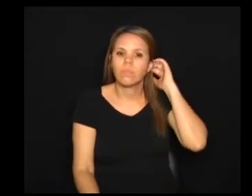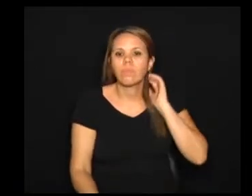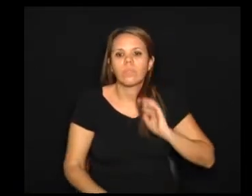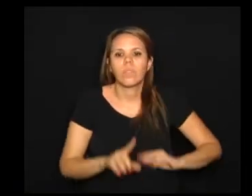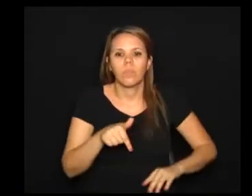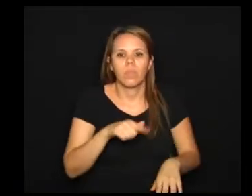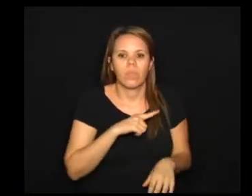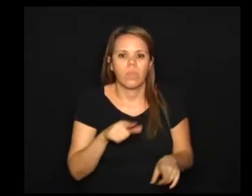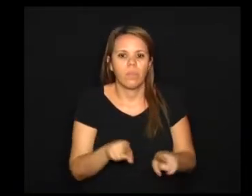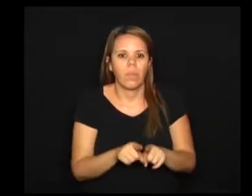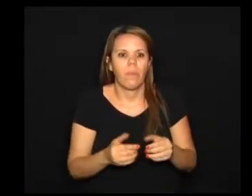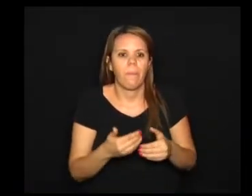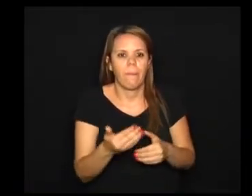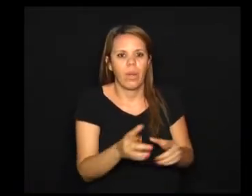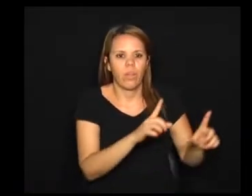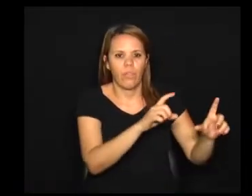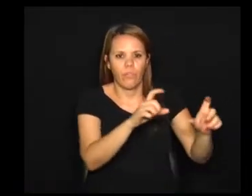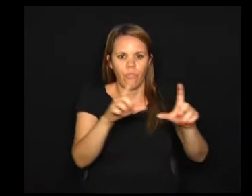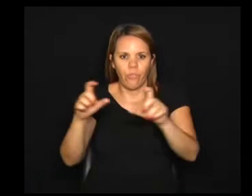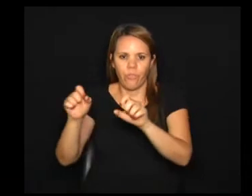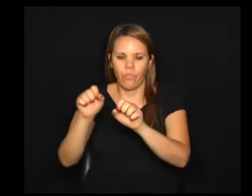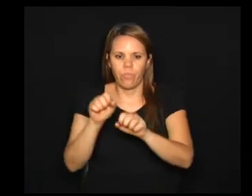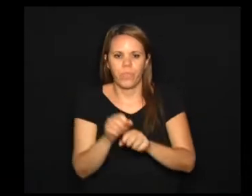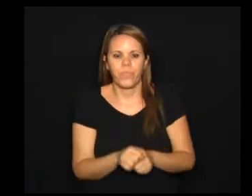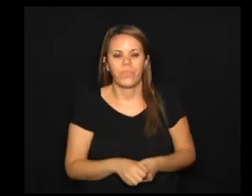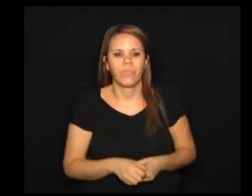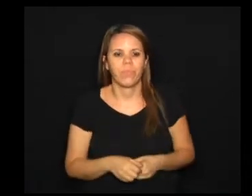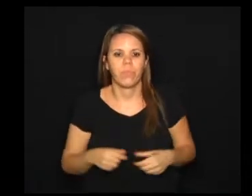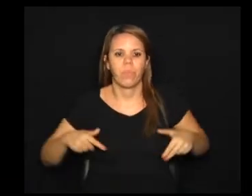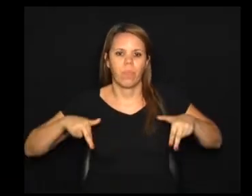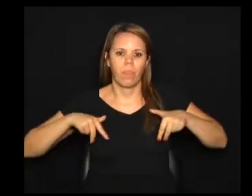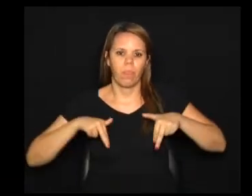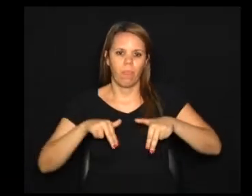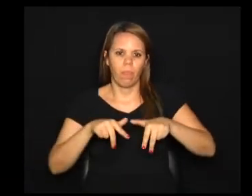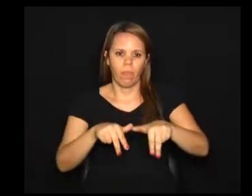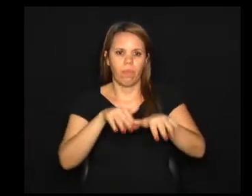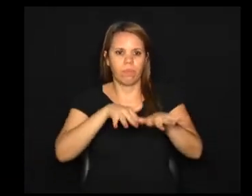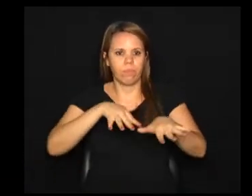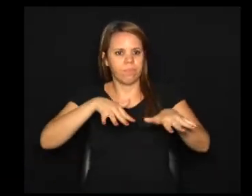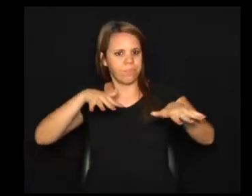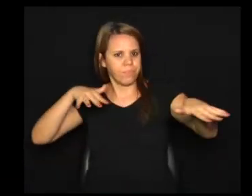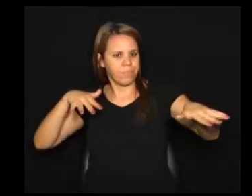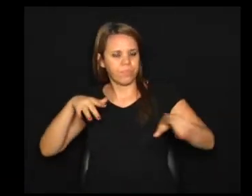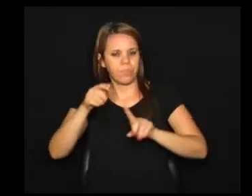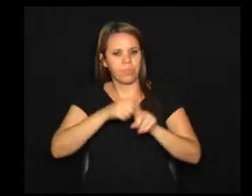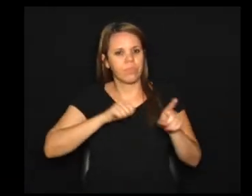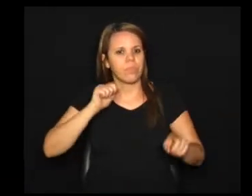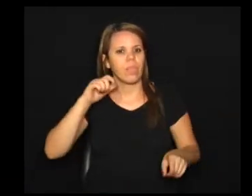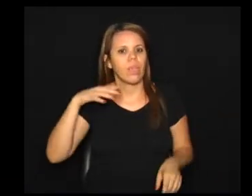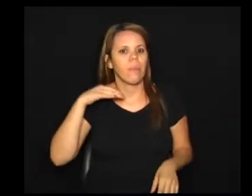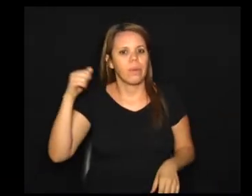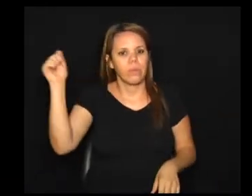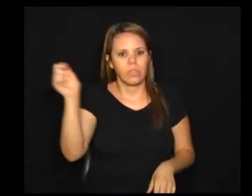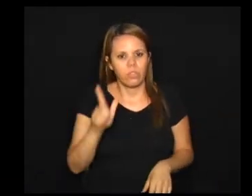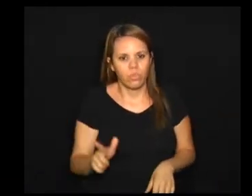Depois nós temos no próximo slide aqui a caminhada do Abril Azul, que aconteceu lá na Lagoa do